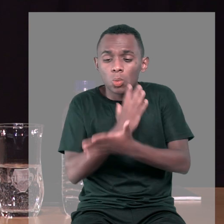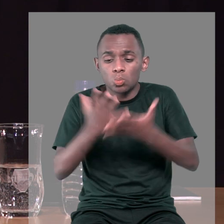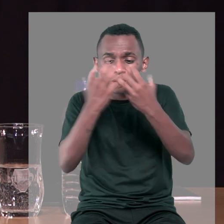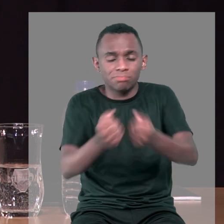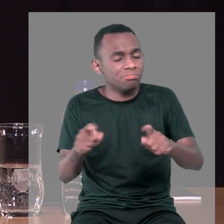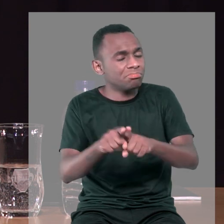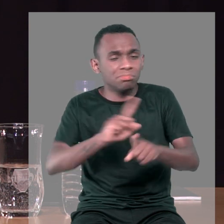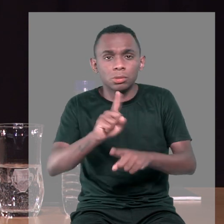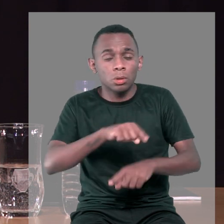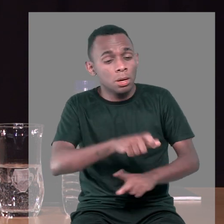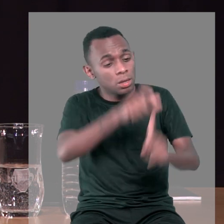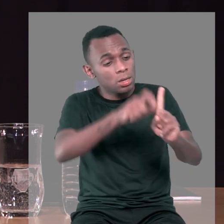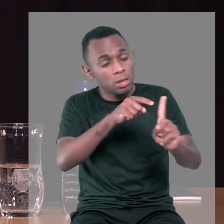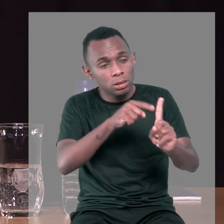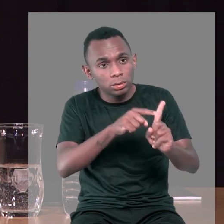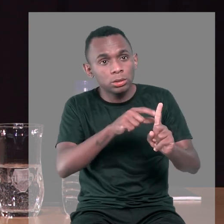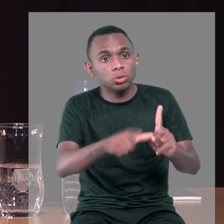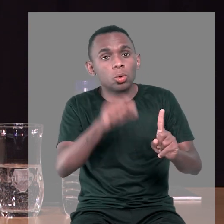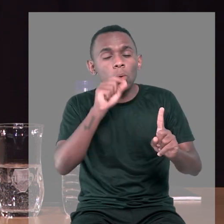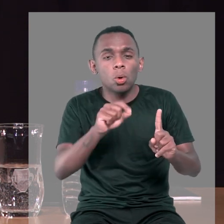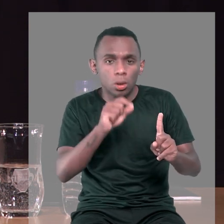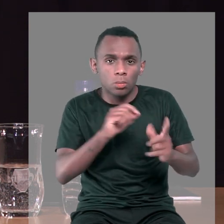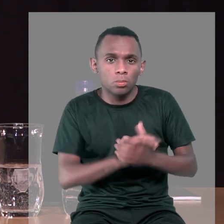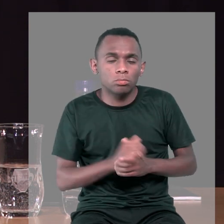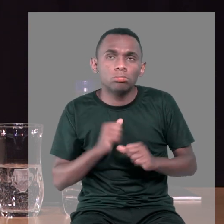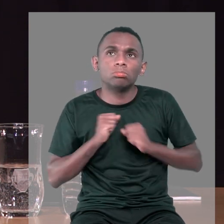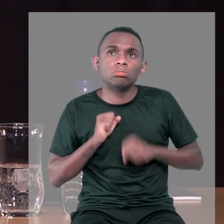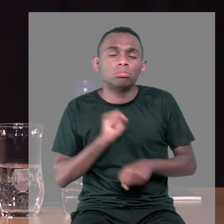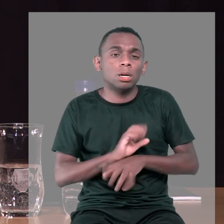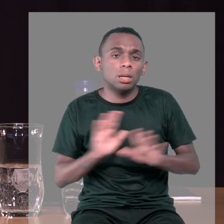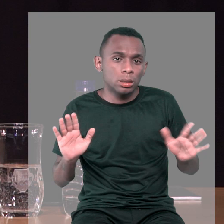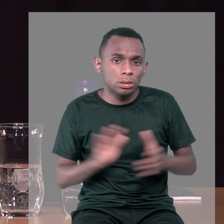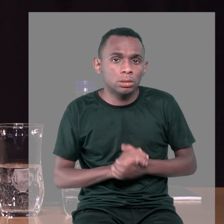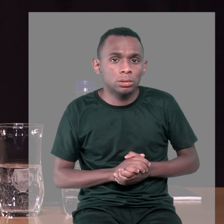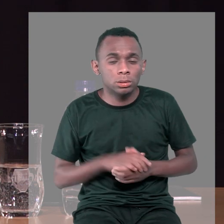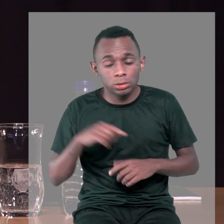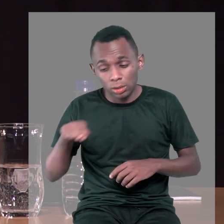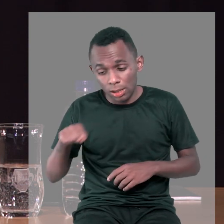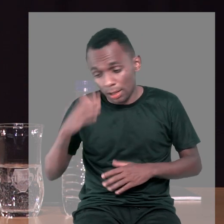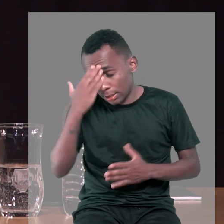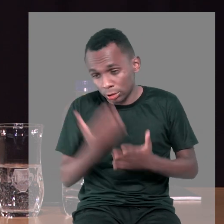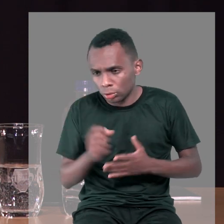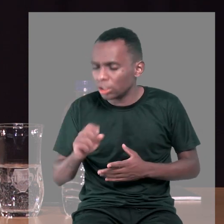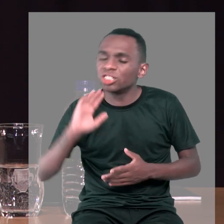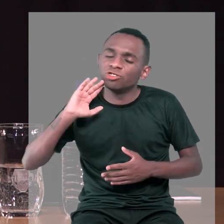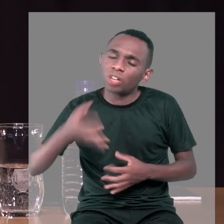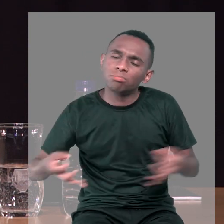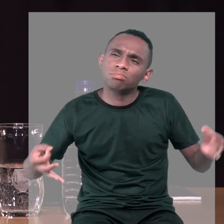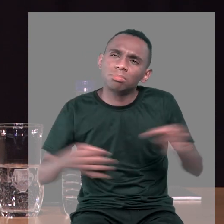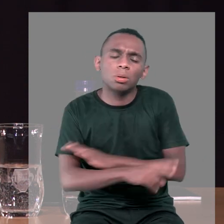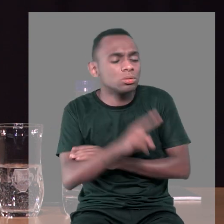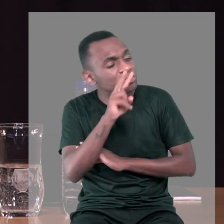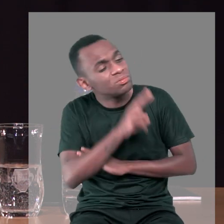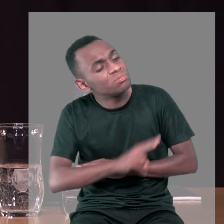cometeu. Então, esse ponto me parece importante, não é? Esse ponto da ausência de pensamento, no caso